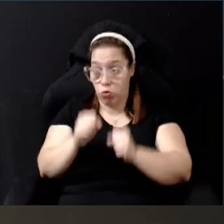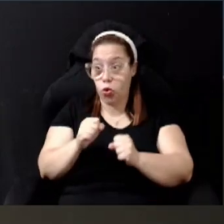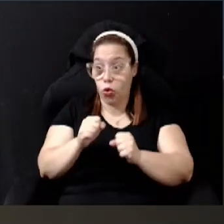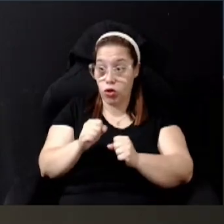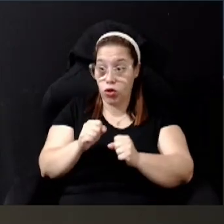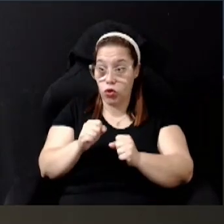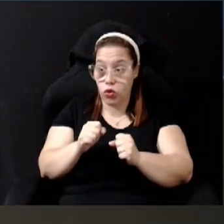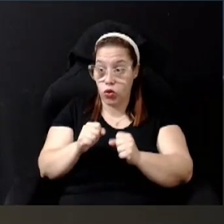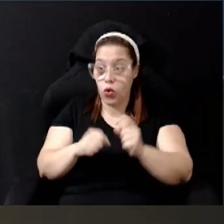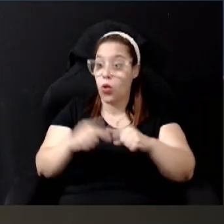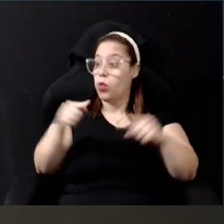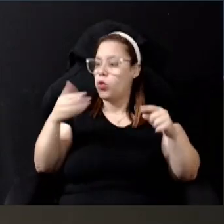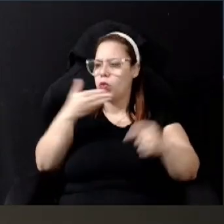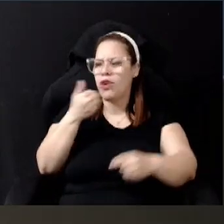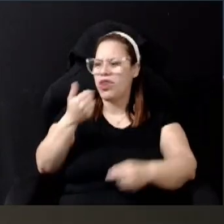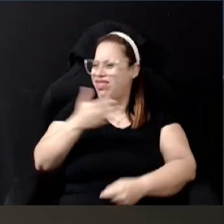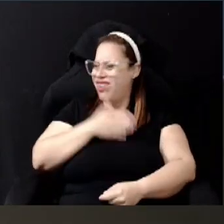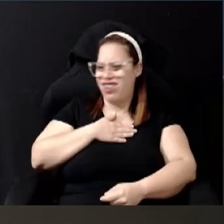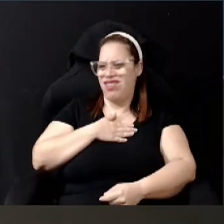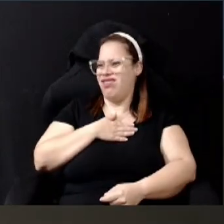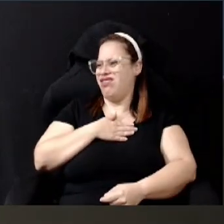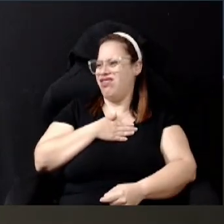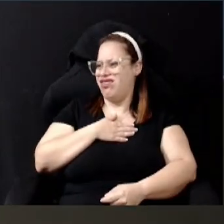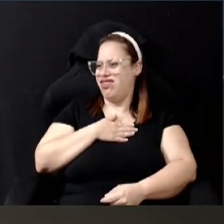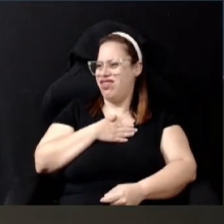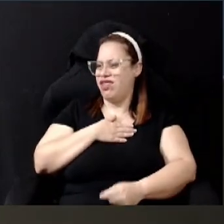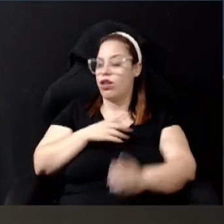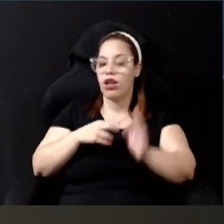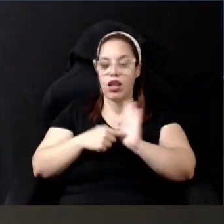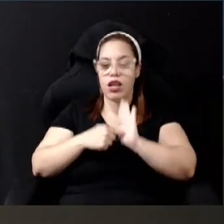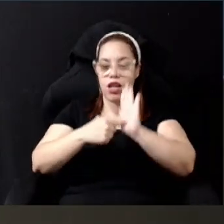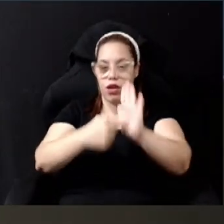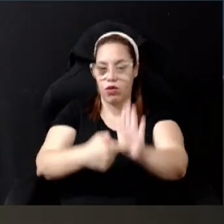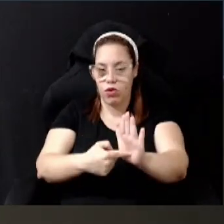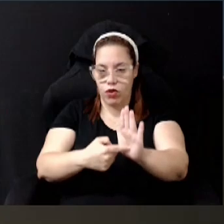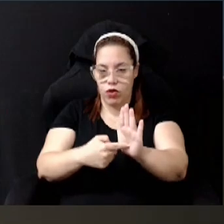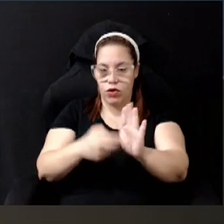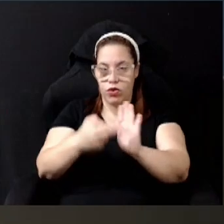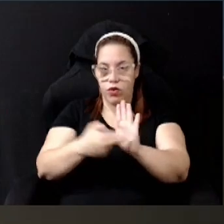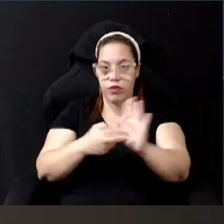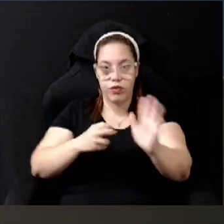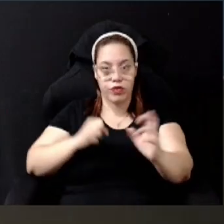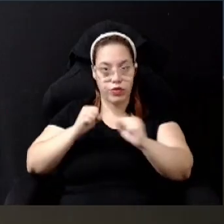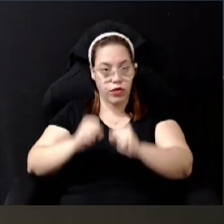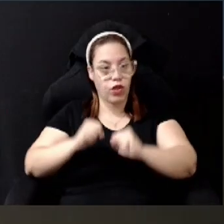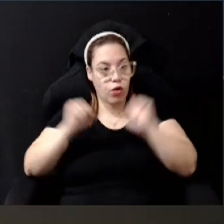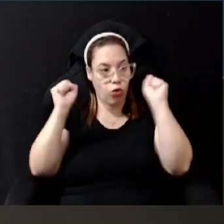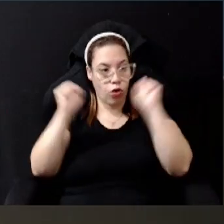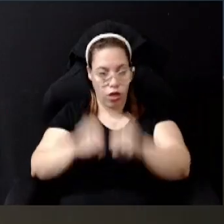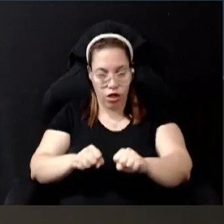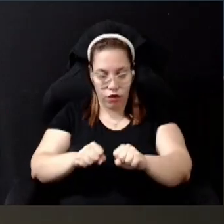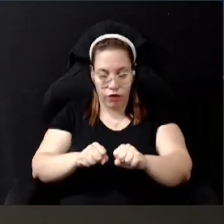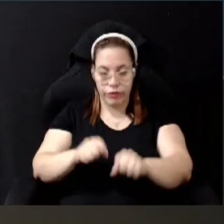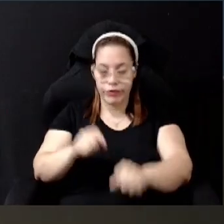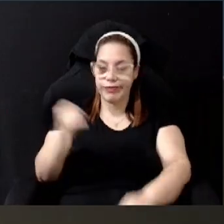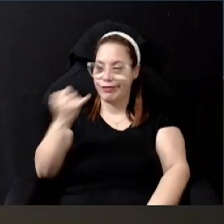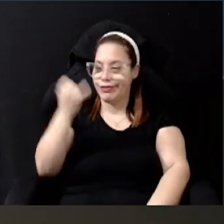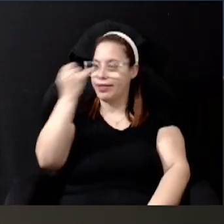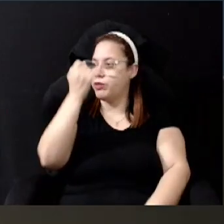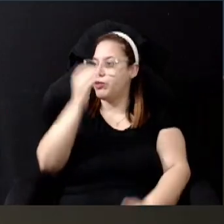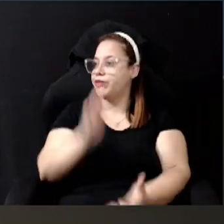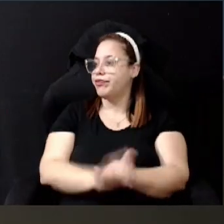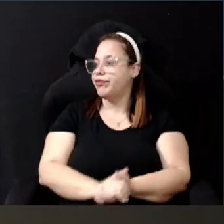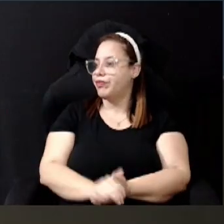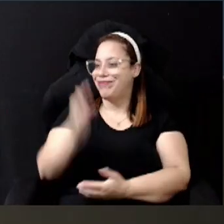muito melhor do que eu. Porque essa representatividade, esse poder mostrar que é possível, que é importante, sabe, de você